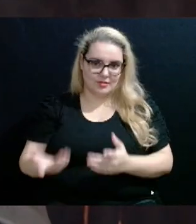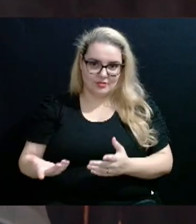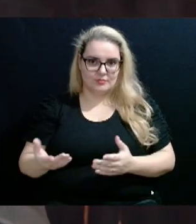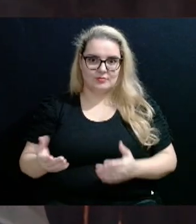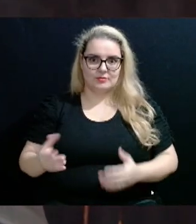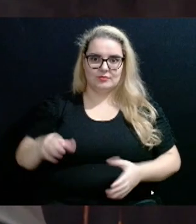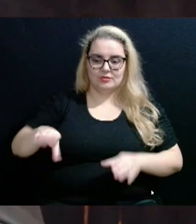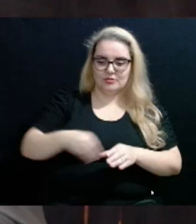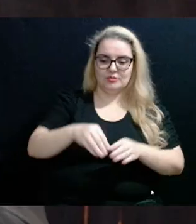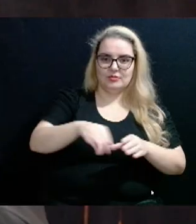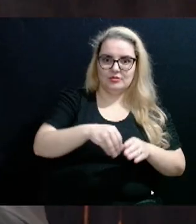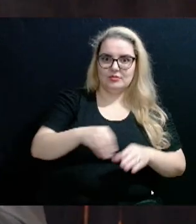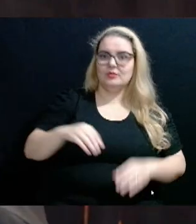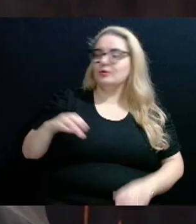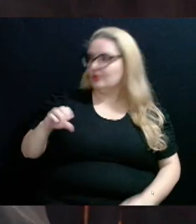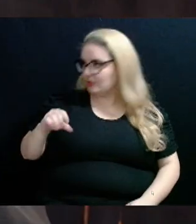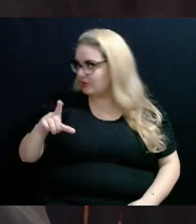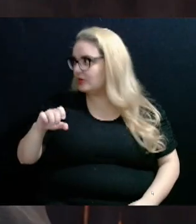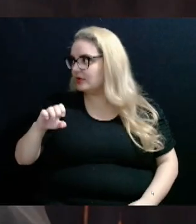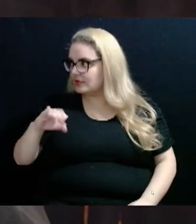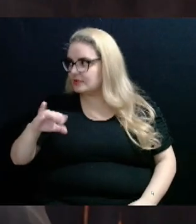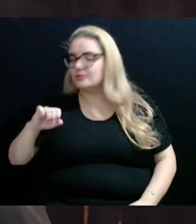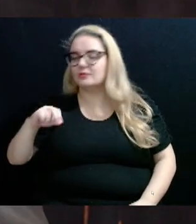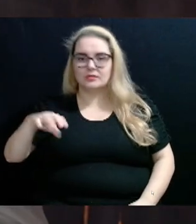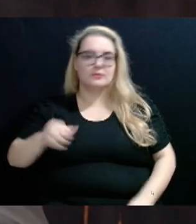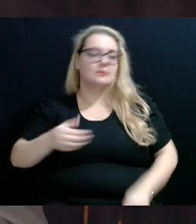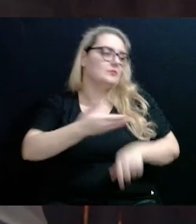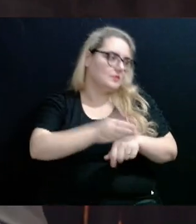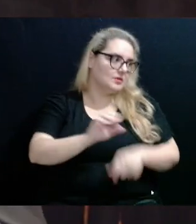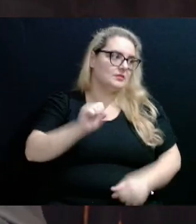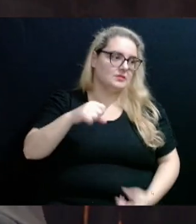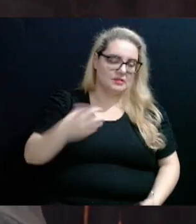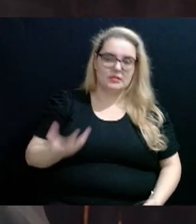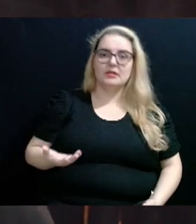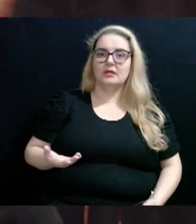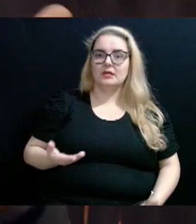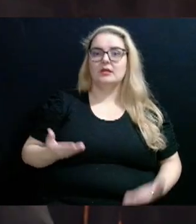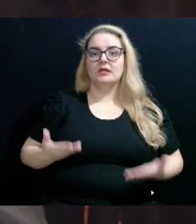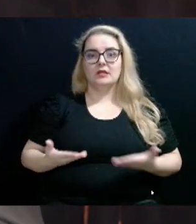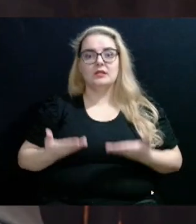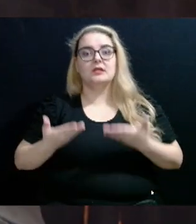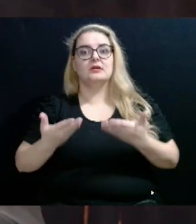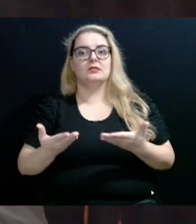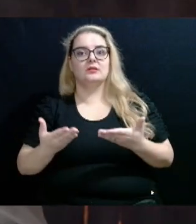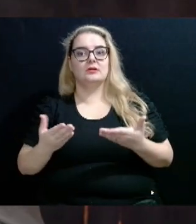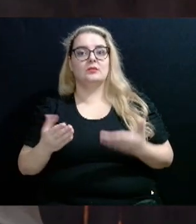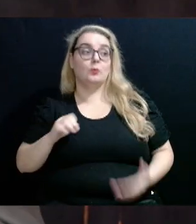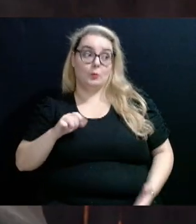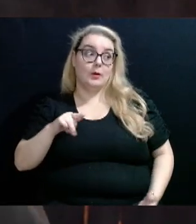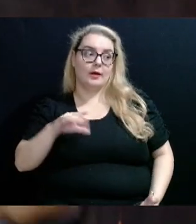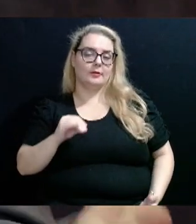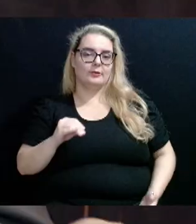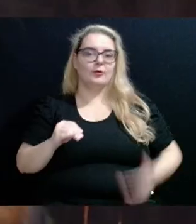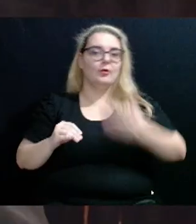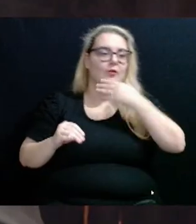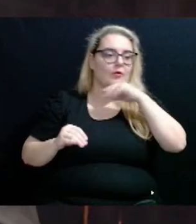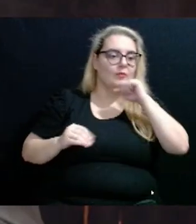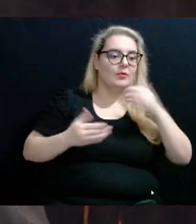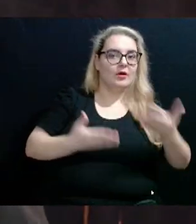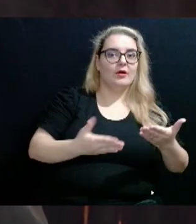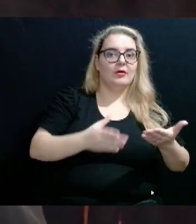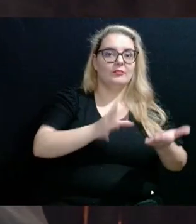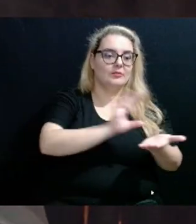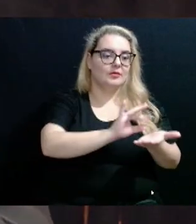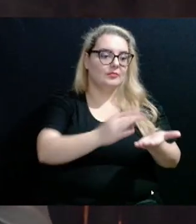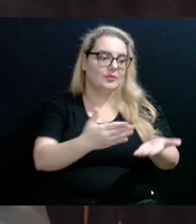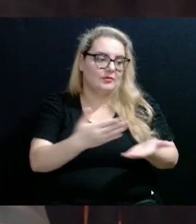colecionismo, né? Que eles praticam, eles trazem esse elo, né? O pai que traz, olha, eu peguei isso aqui, o filho que traz para o pai, né?